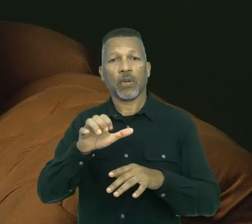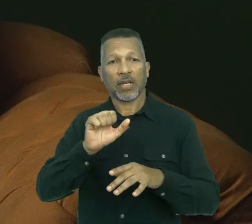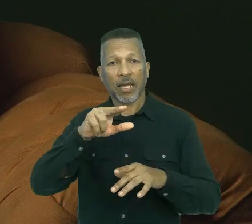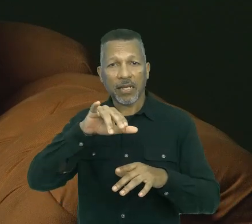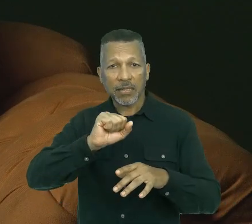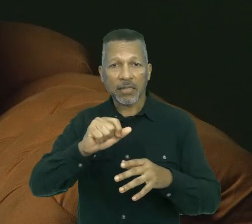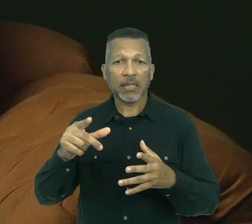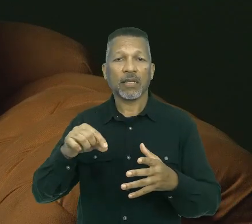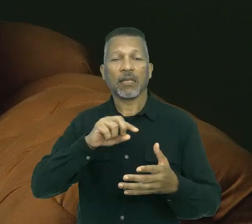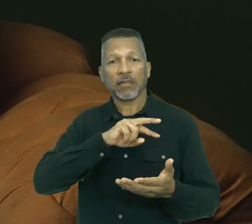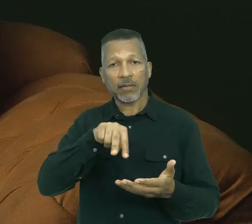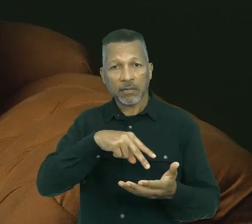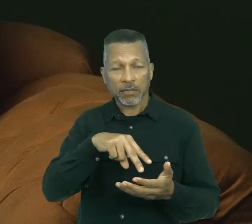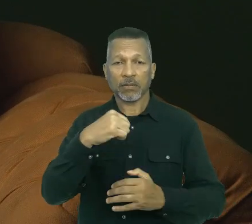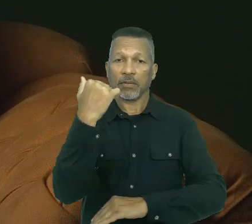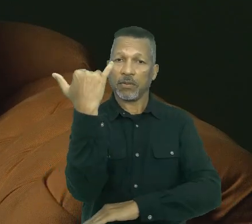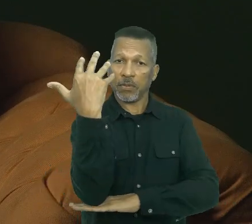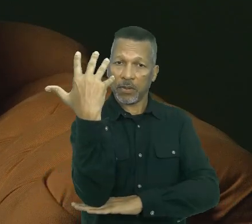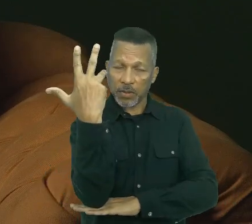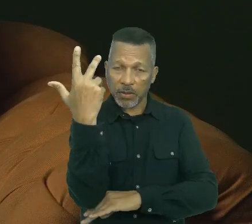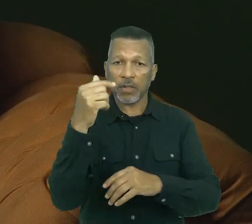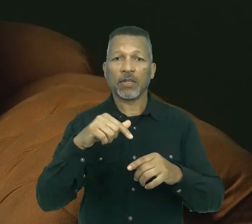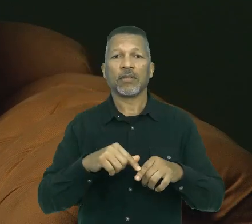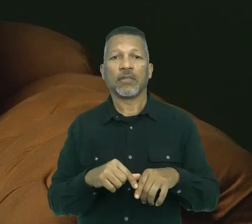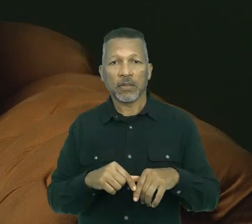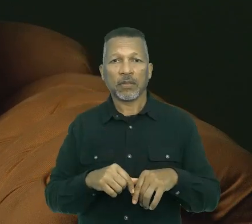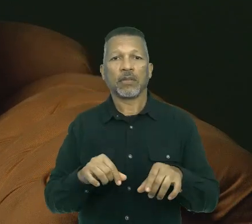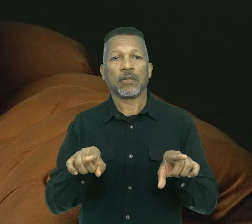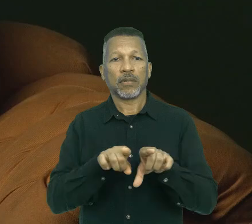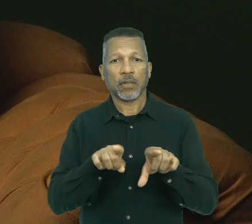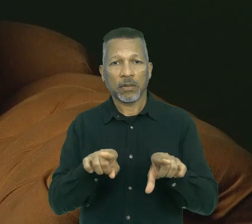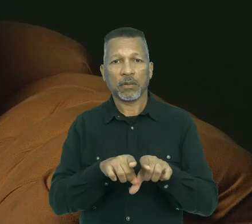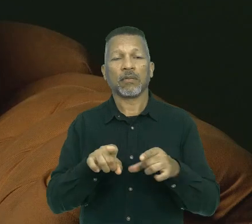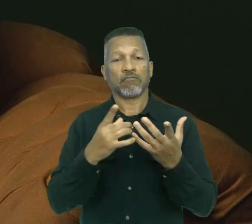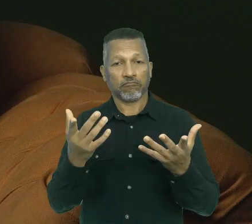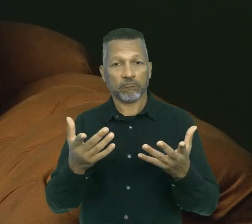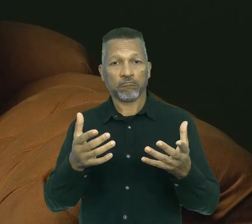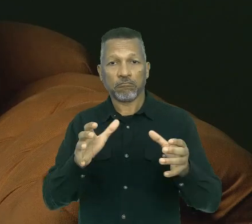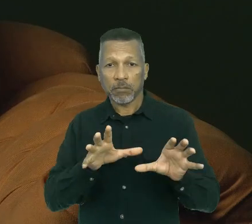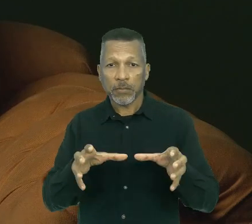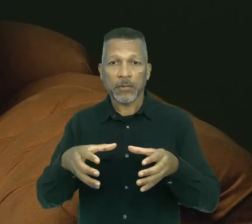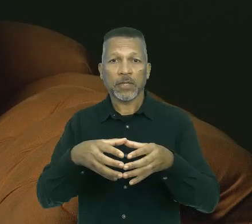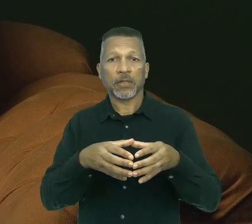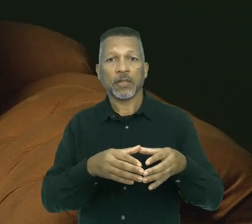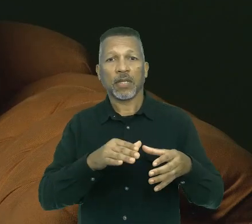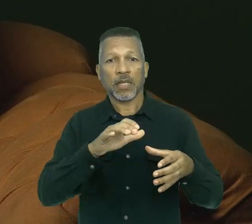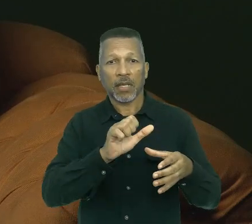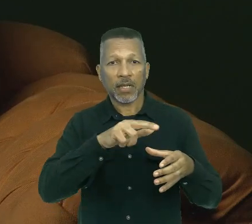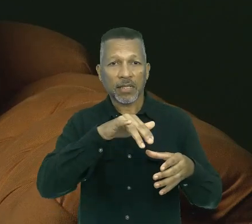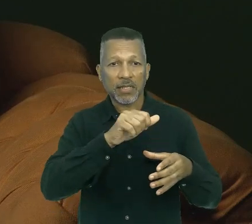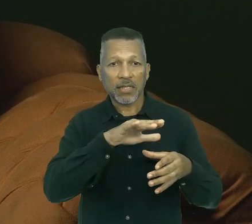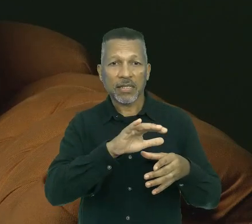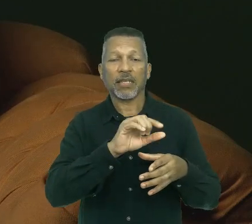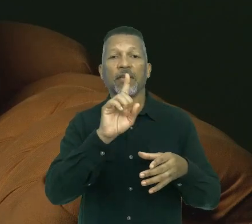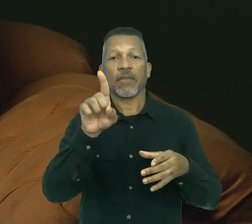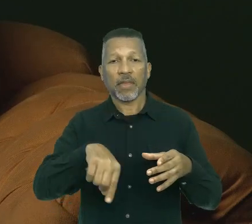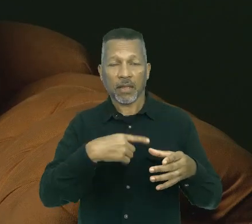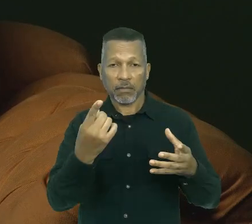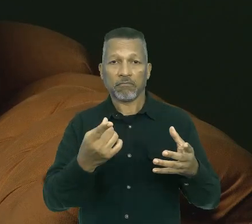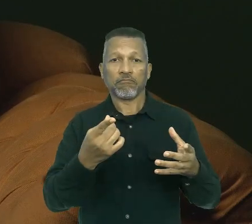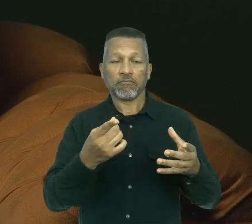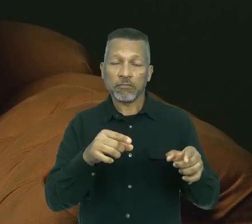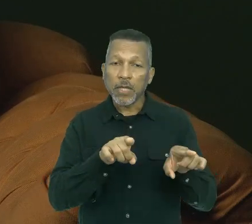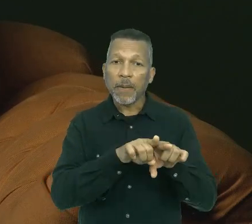Dança Contemporânea de Ipatinga, que está na sua 18ª edição. Tem o Enartecinho também na 18ª edição, que é